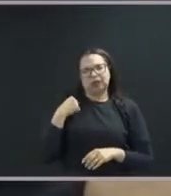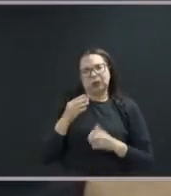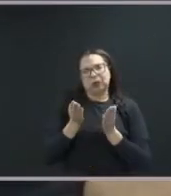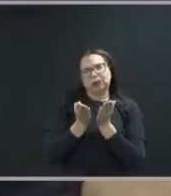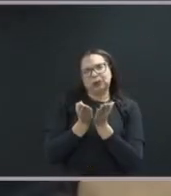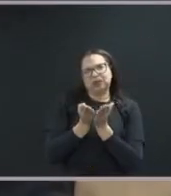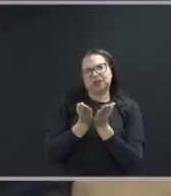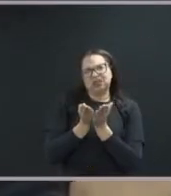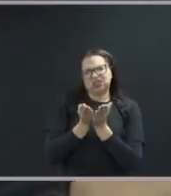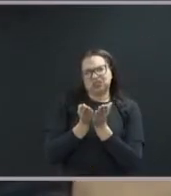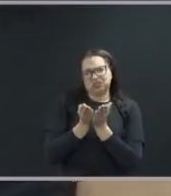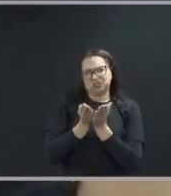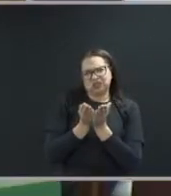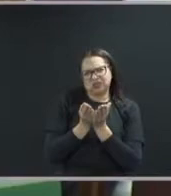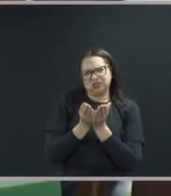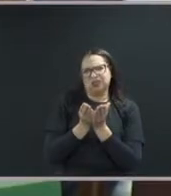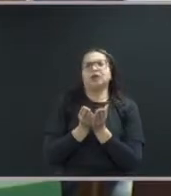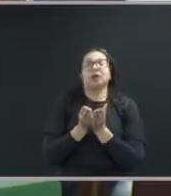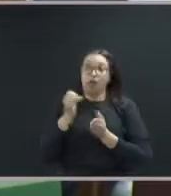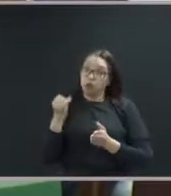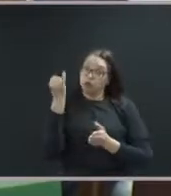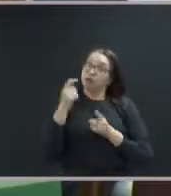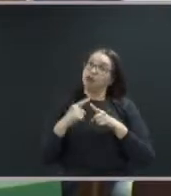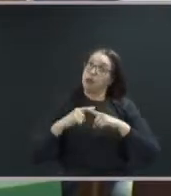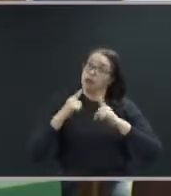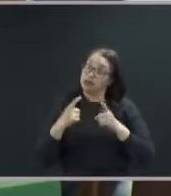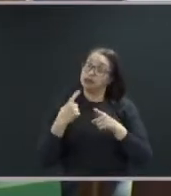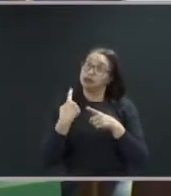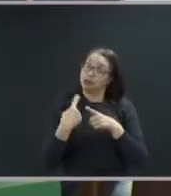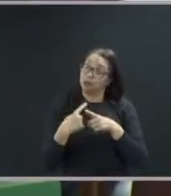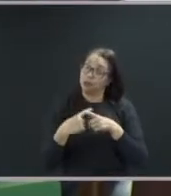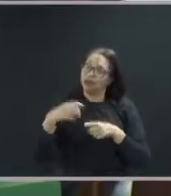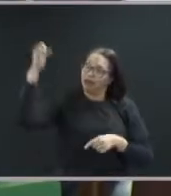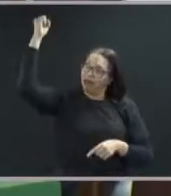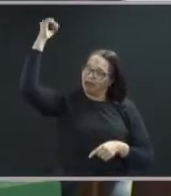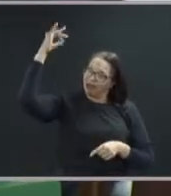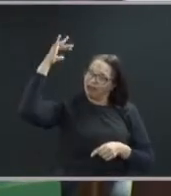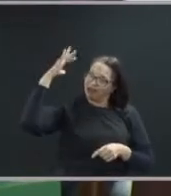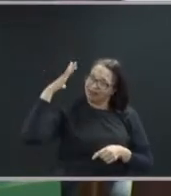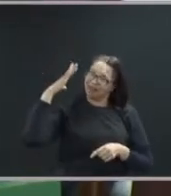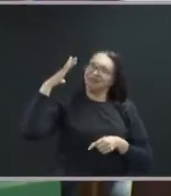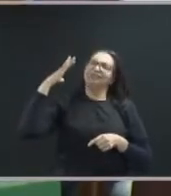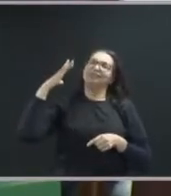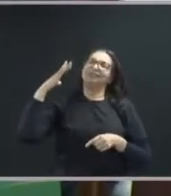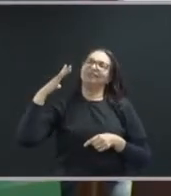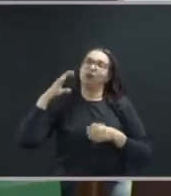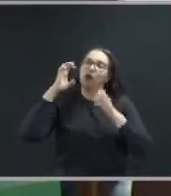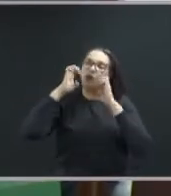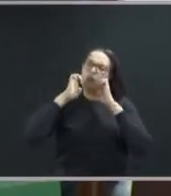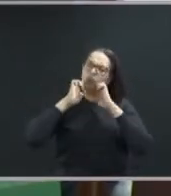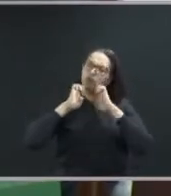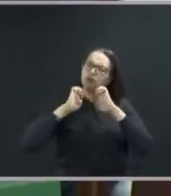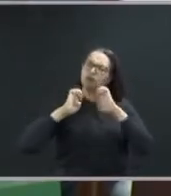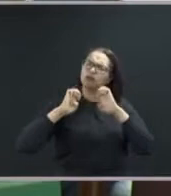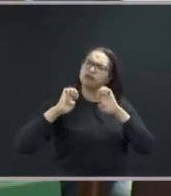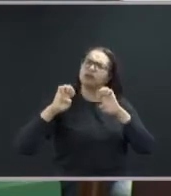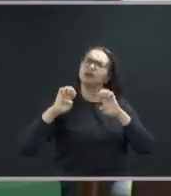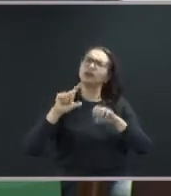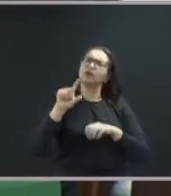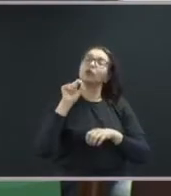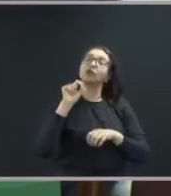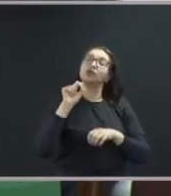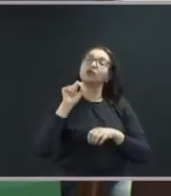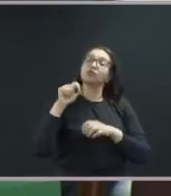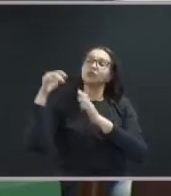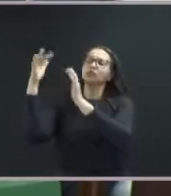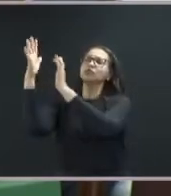causa da graça, da maravilhosa graça. Não tem que inventar. Qual é o evangelho? O evangelho é o seguinte: Jesus